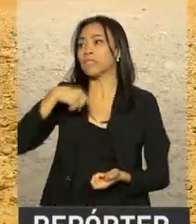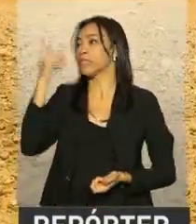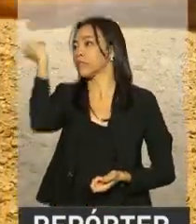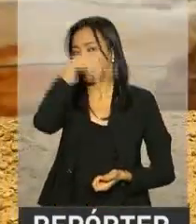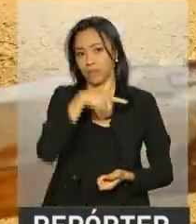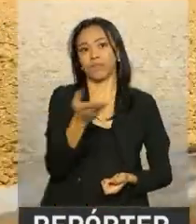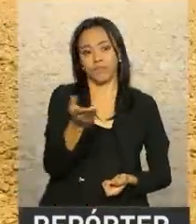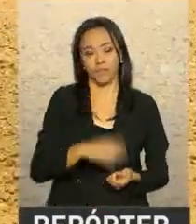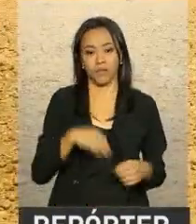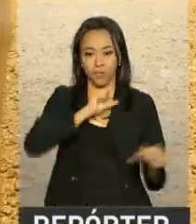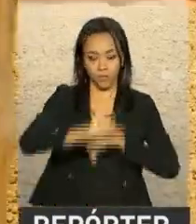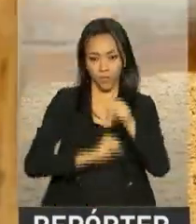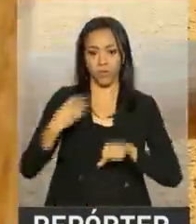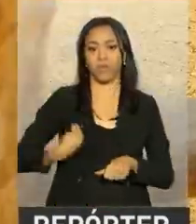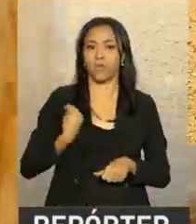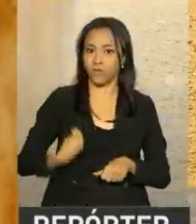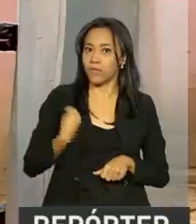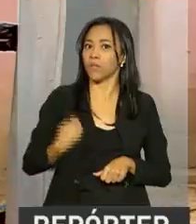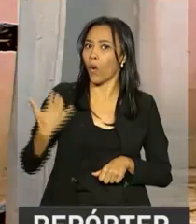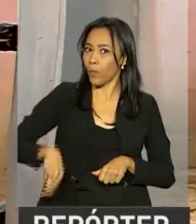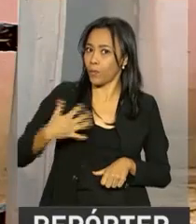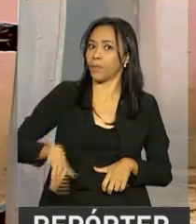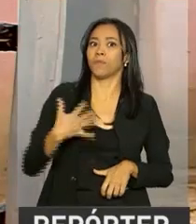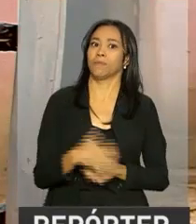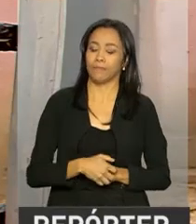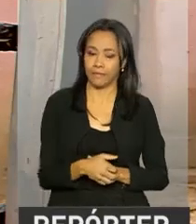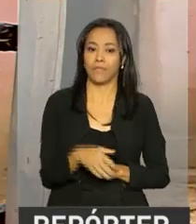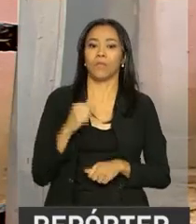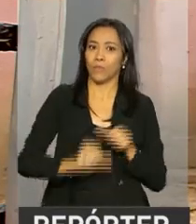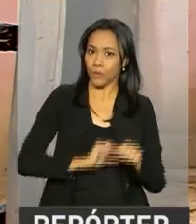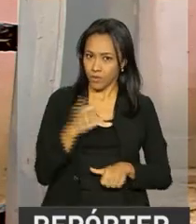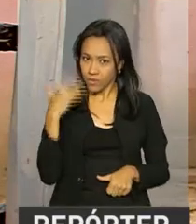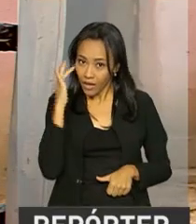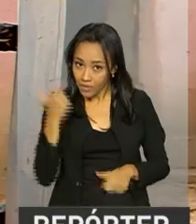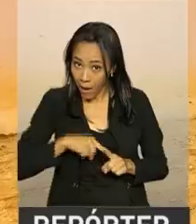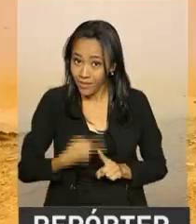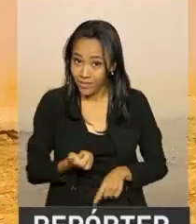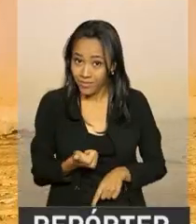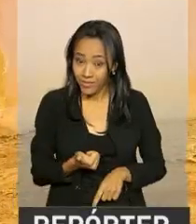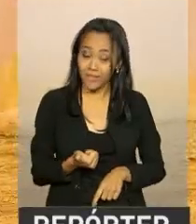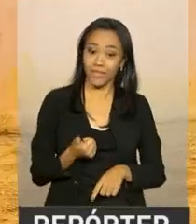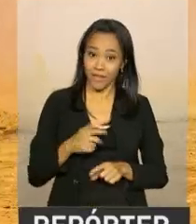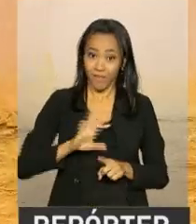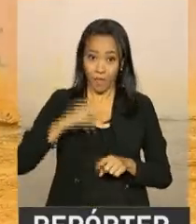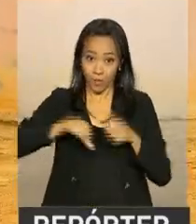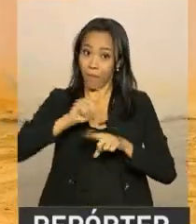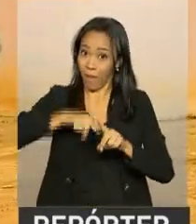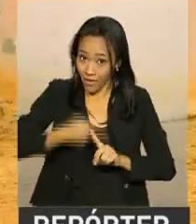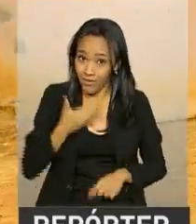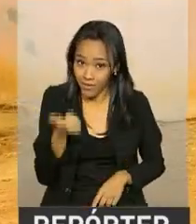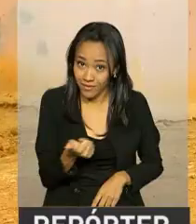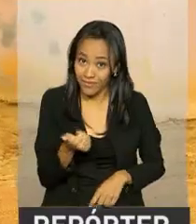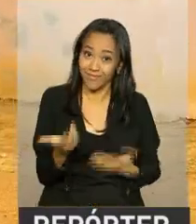botar não. A vida mudou? Sim. Mudou demais, mudou. Mudou. Será que vai mudar mais? Será que ainda vai mudar mais?